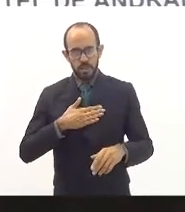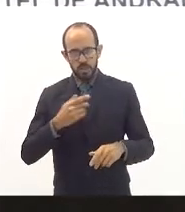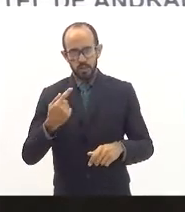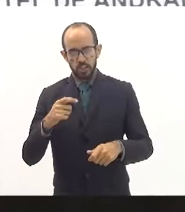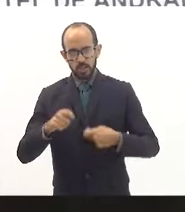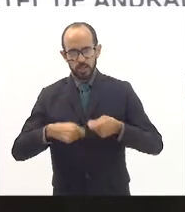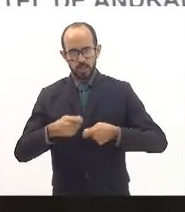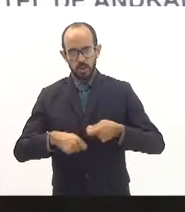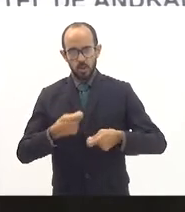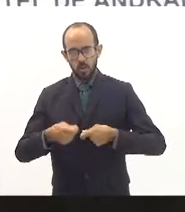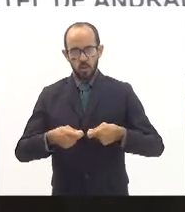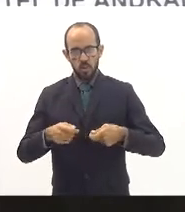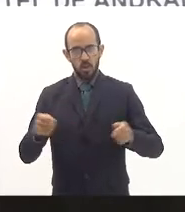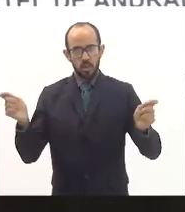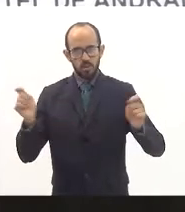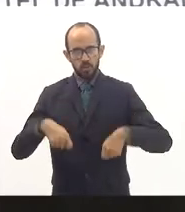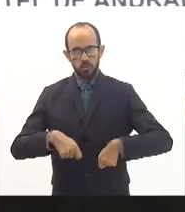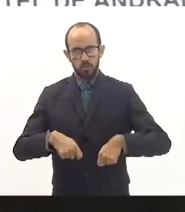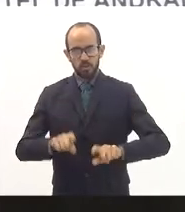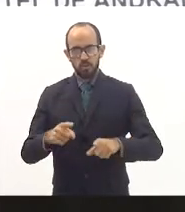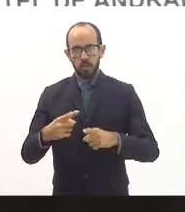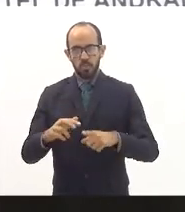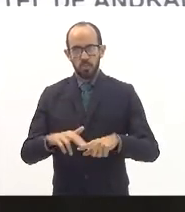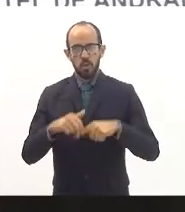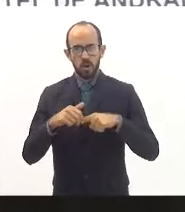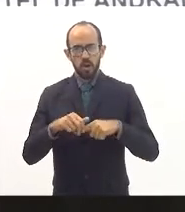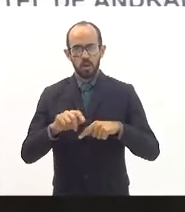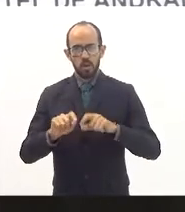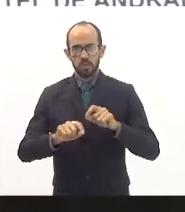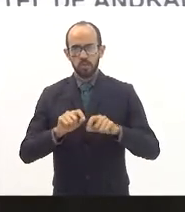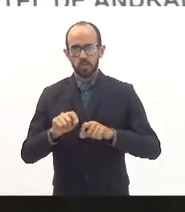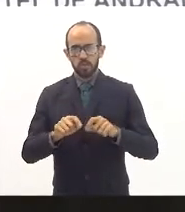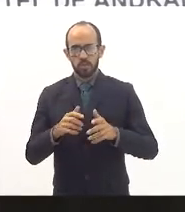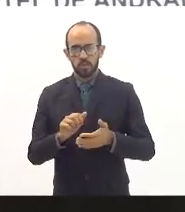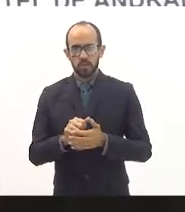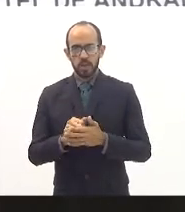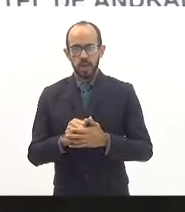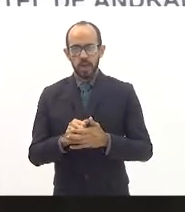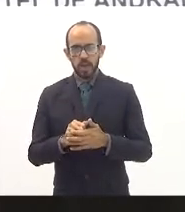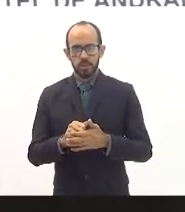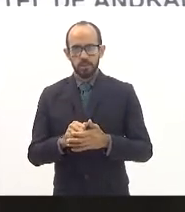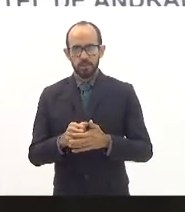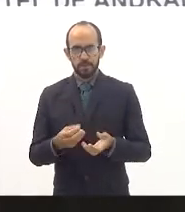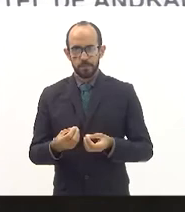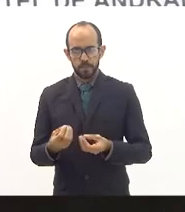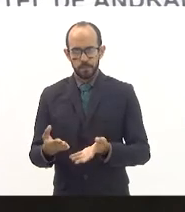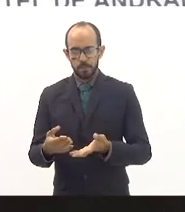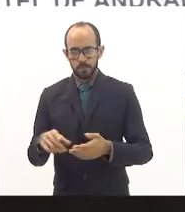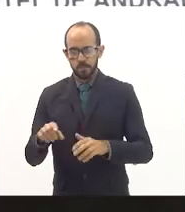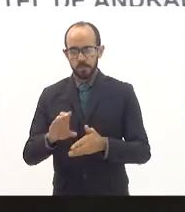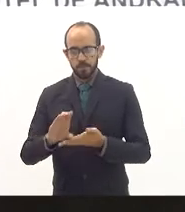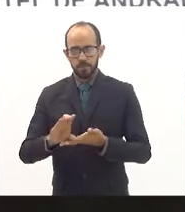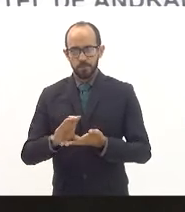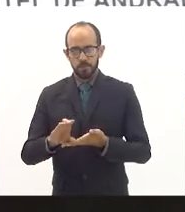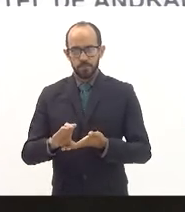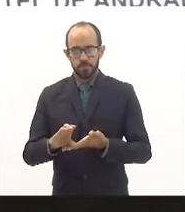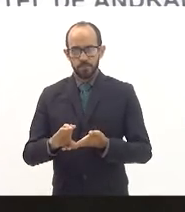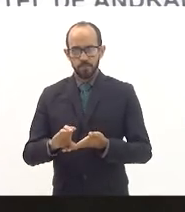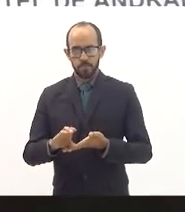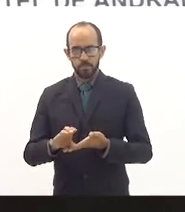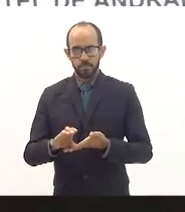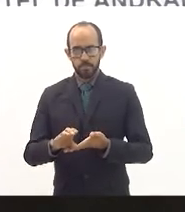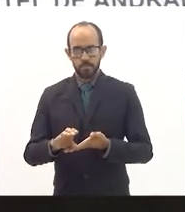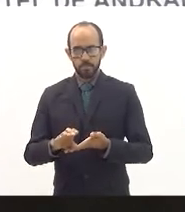possível graças à solidariedade de Brizola, através da doação ao Conselho de dois